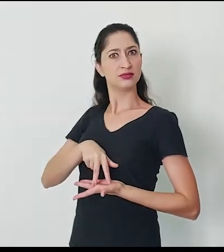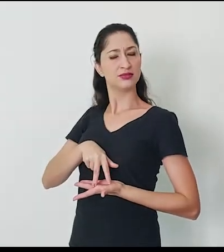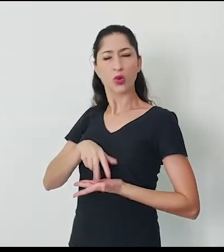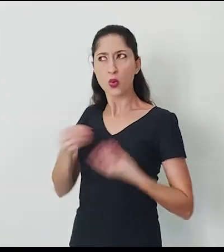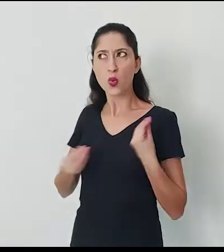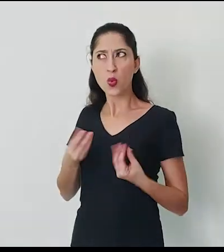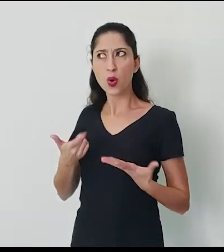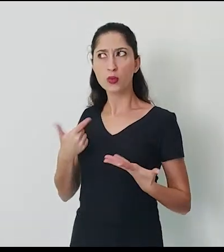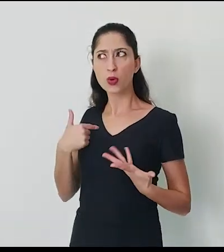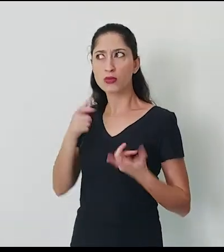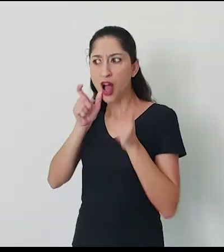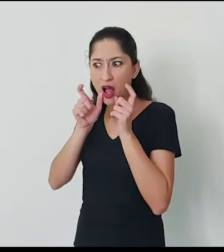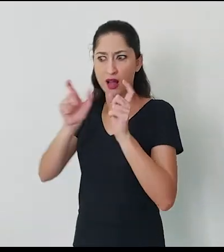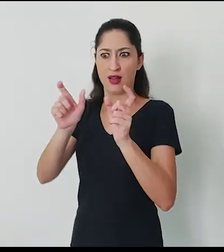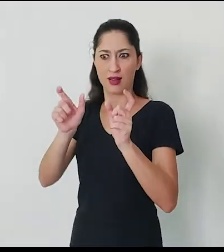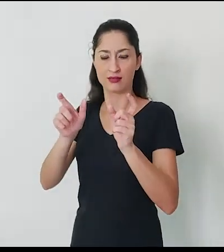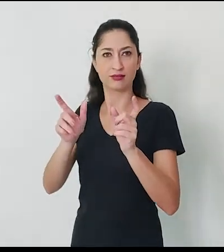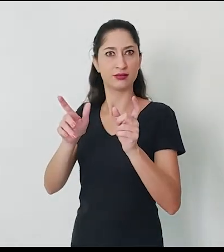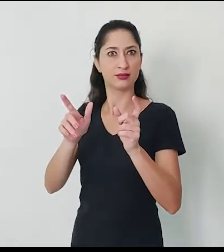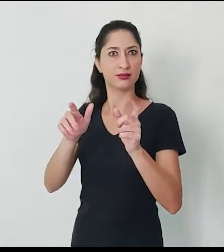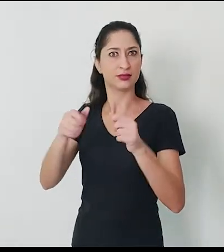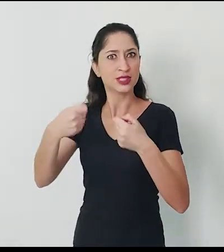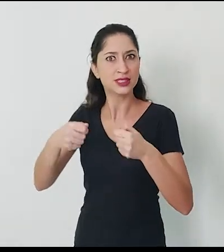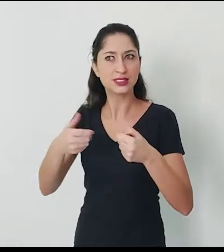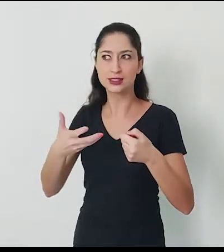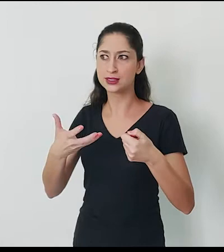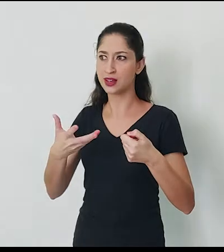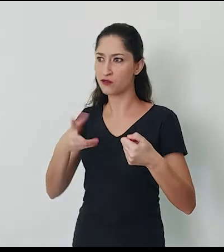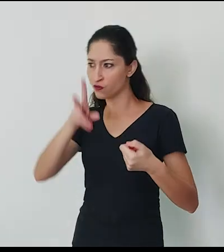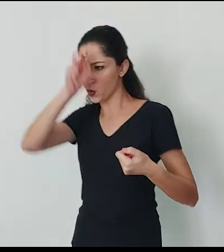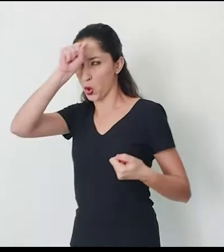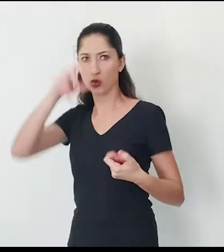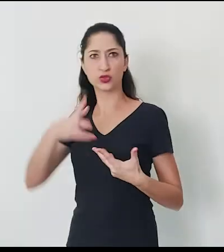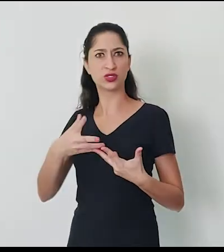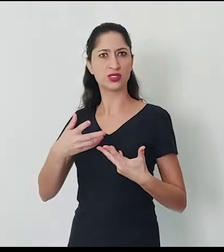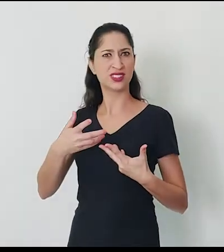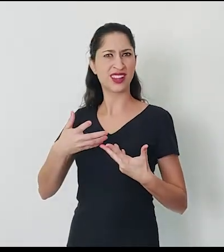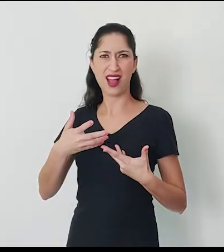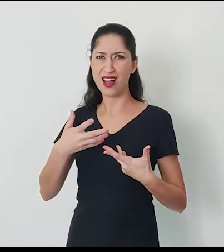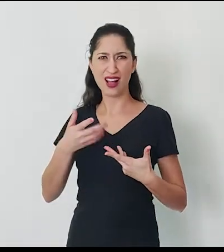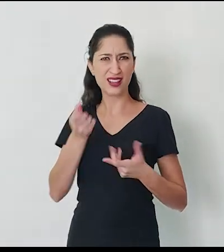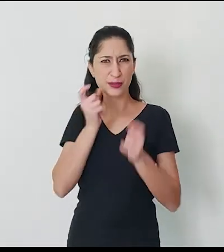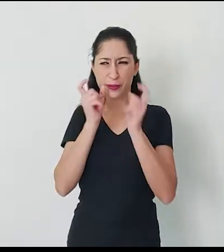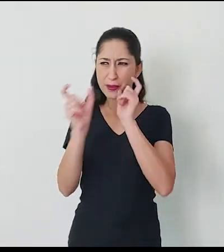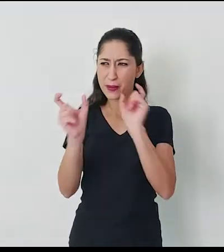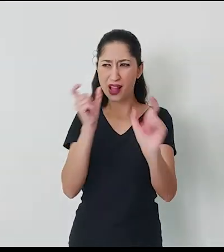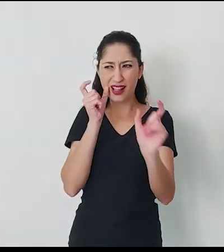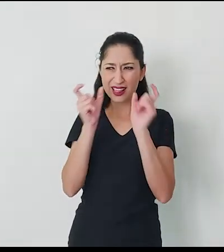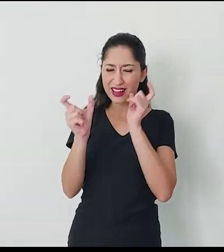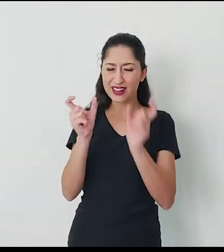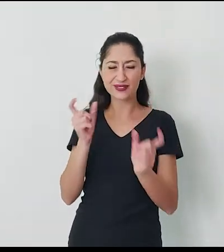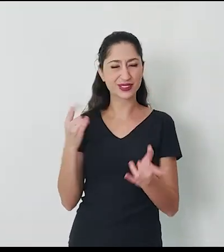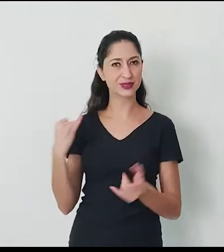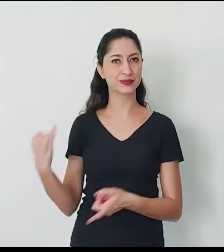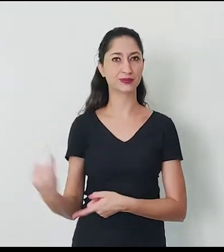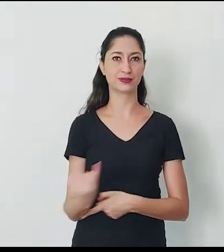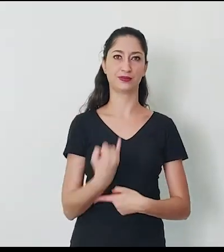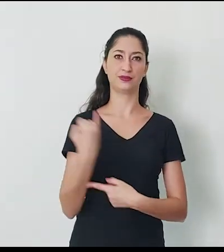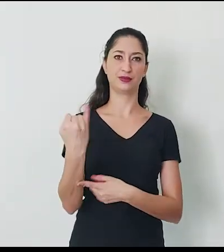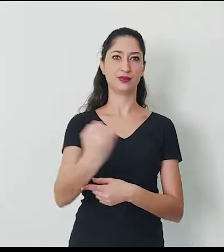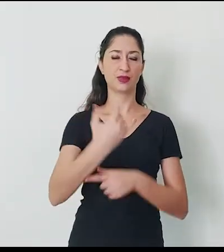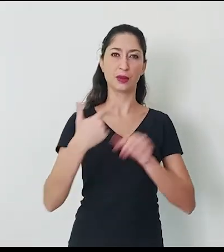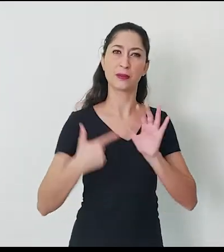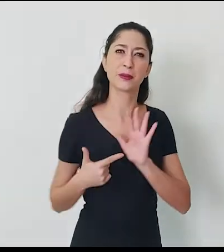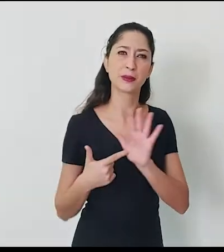que força é essa palavra, que impacto que eu posso dar nela, sabe? Então as palavras do nosso texto, ela tem uma importância grandíssima,